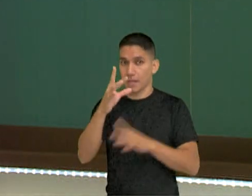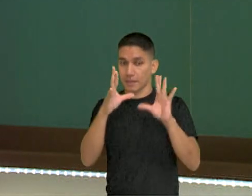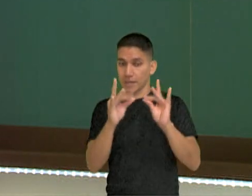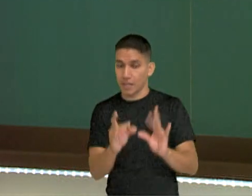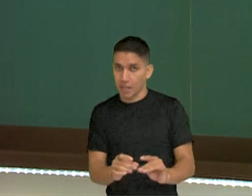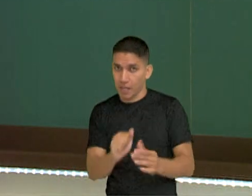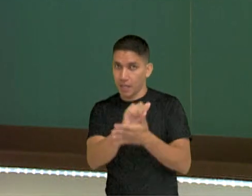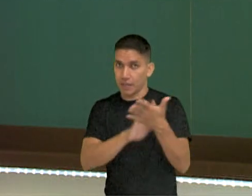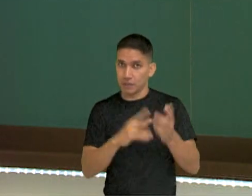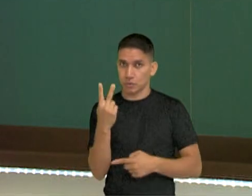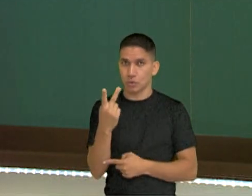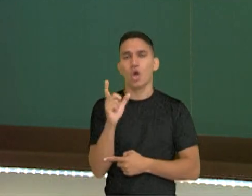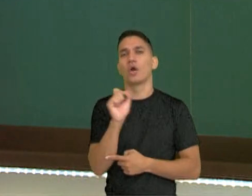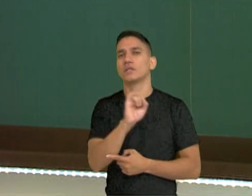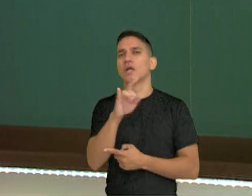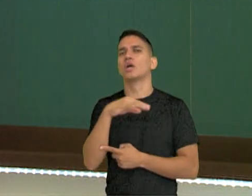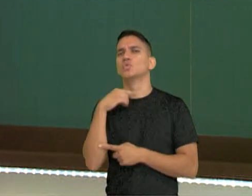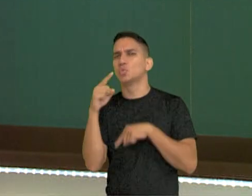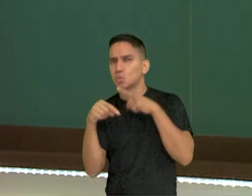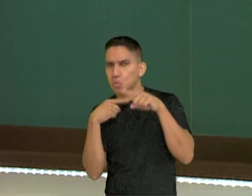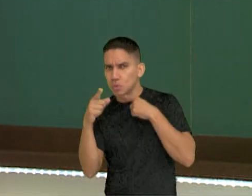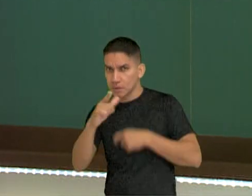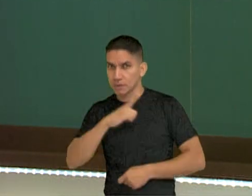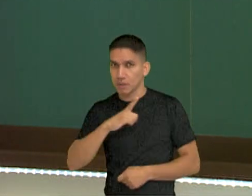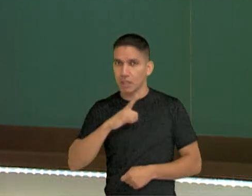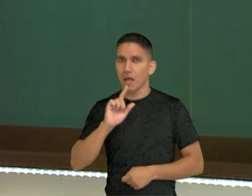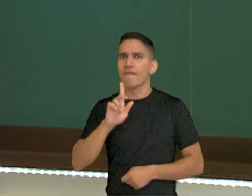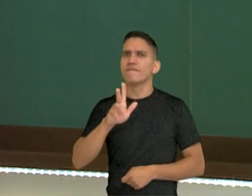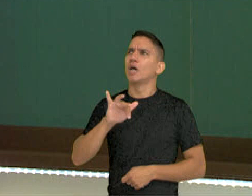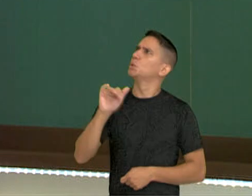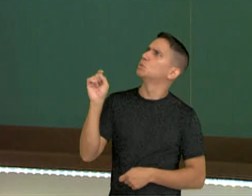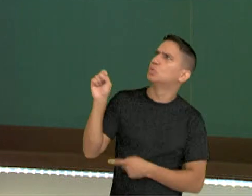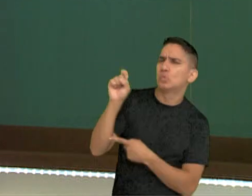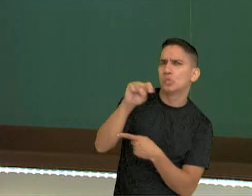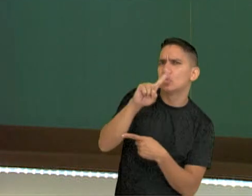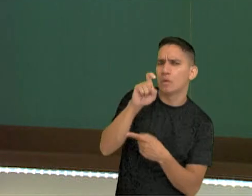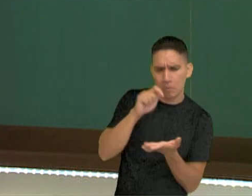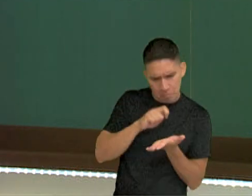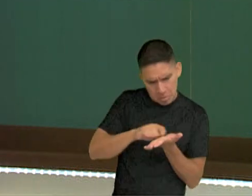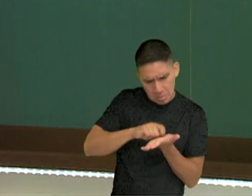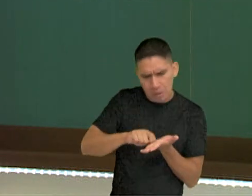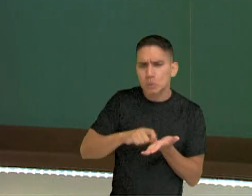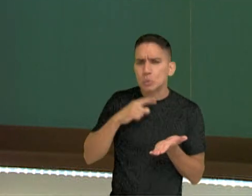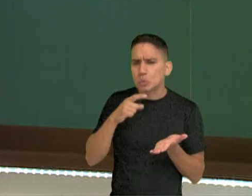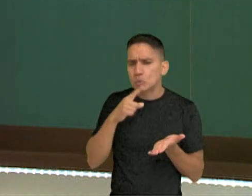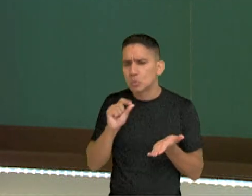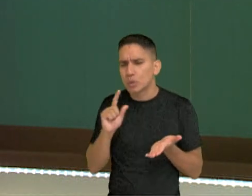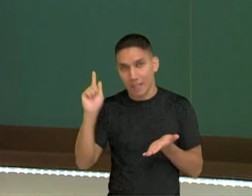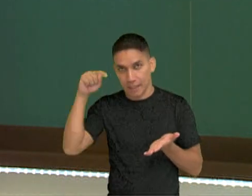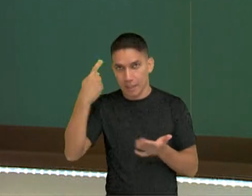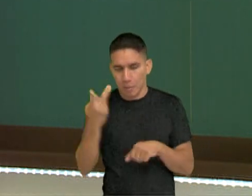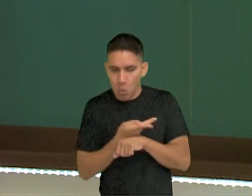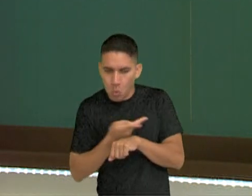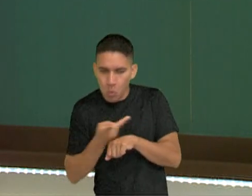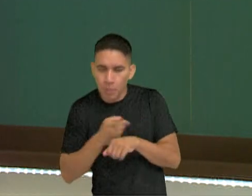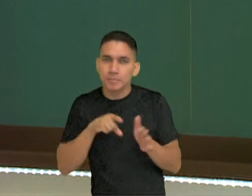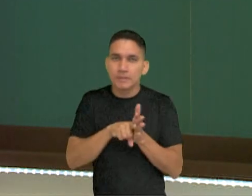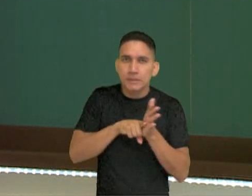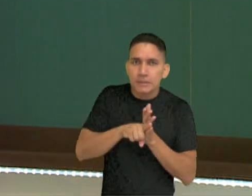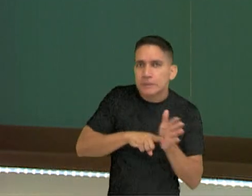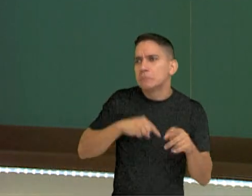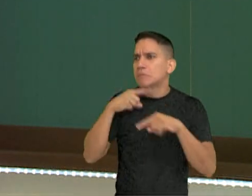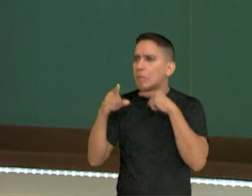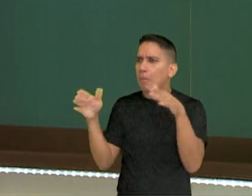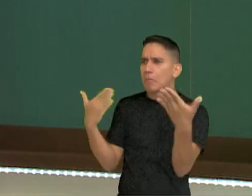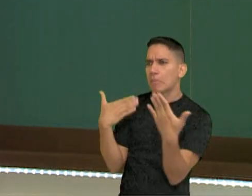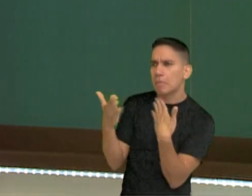você tiver dúvida, faz uma marquinha aí, um ponto de interrogação com o seu lápis para depois pesquisar, descobrir, questionar, conversar